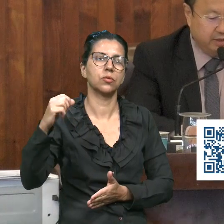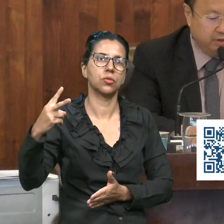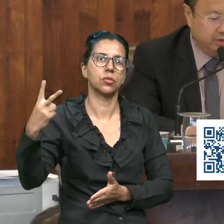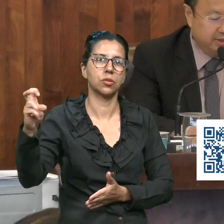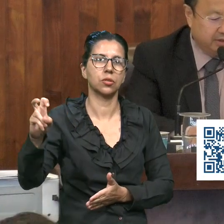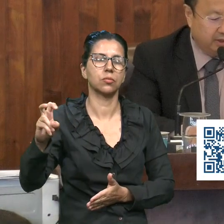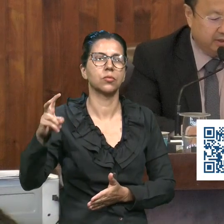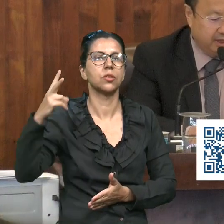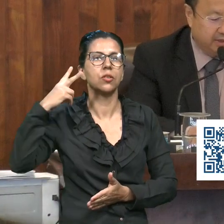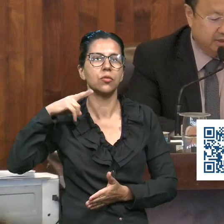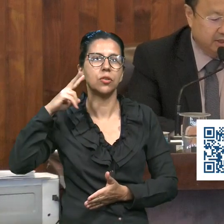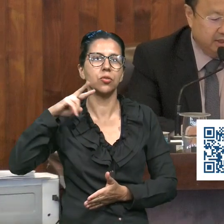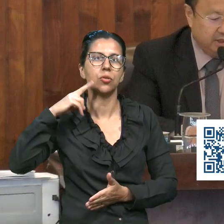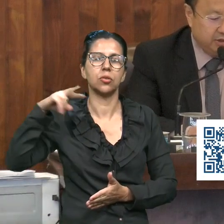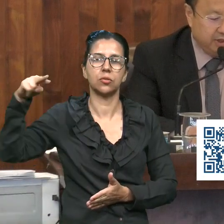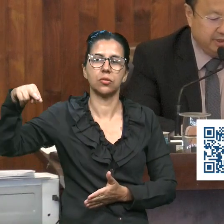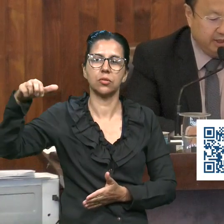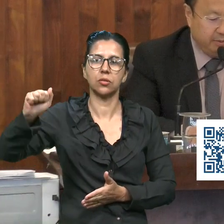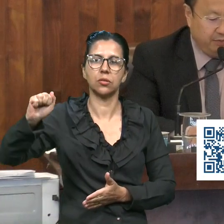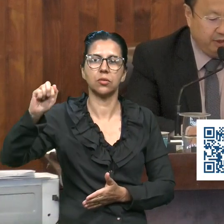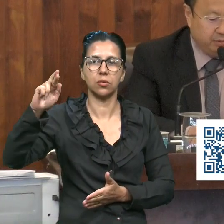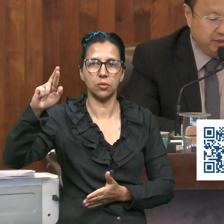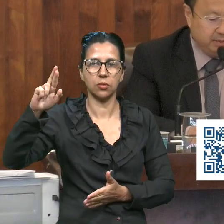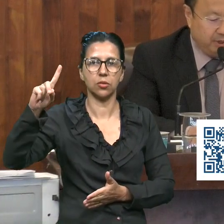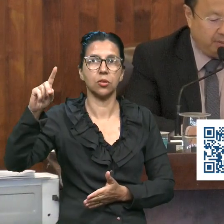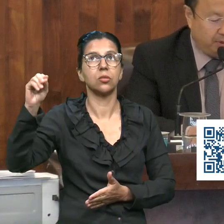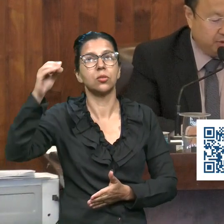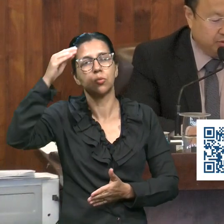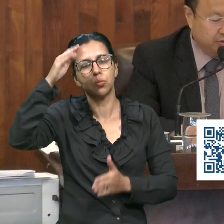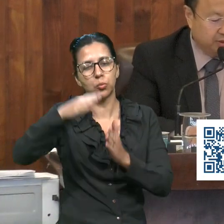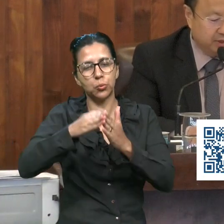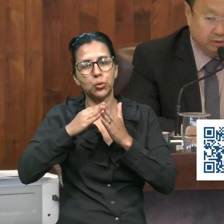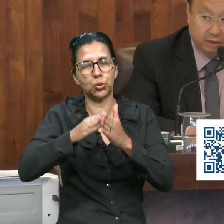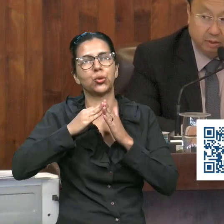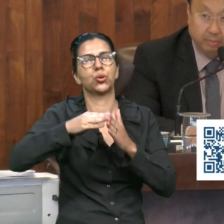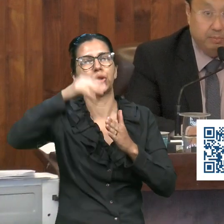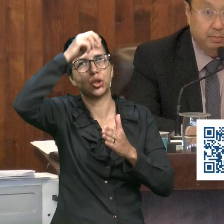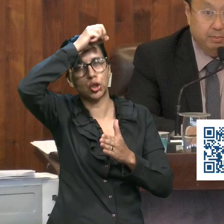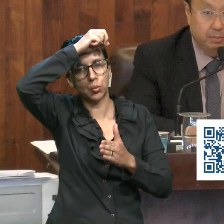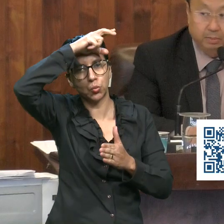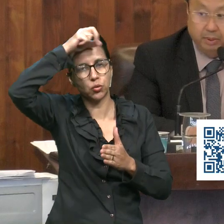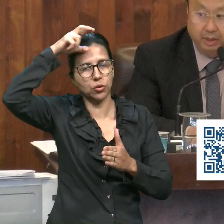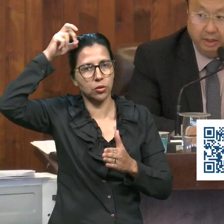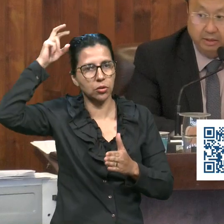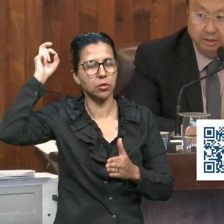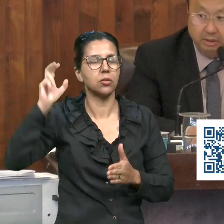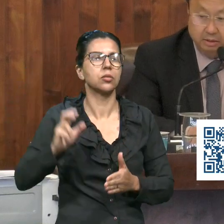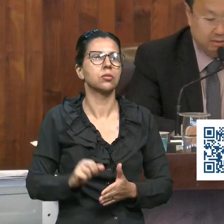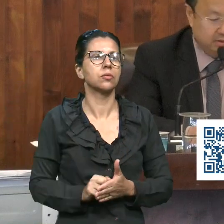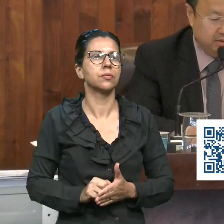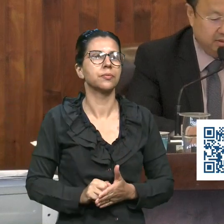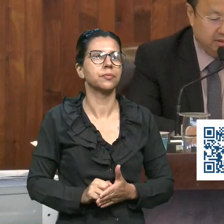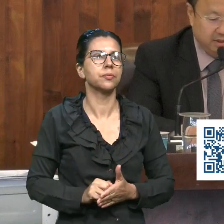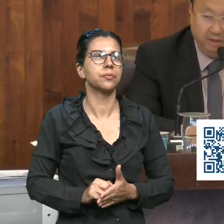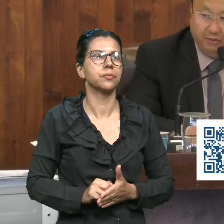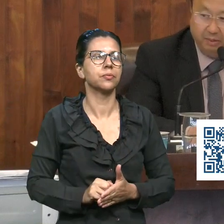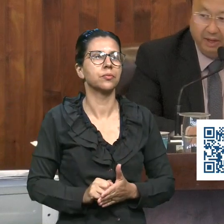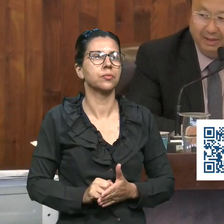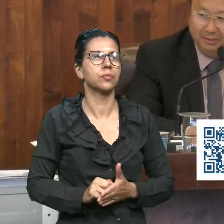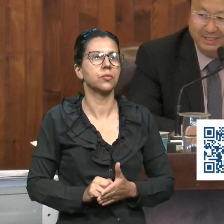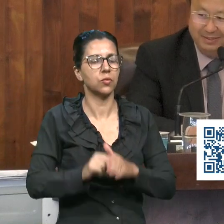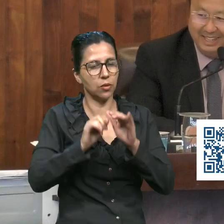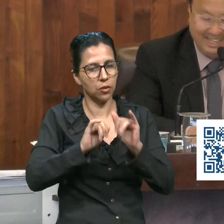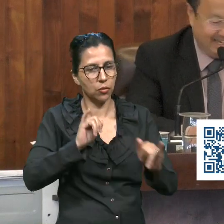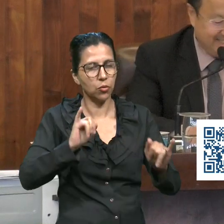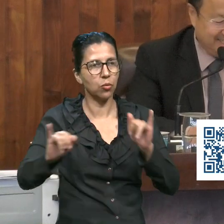1895-2023, vereador Luiz Eduardo Nardi. Solicitando ao prefeito municipal, após consulta aos setores competentes,